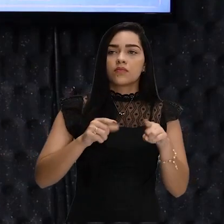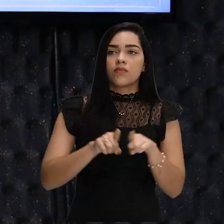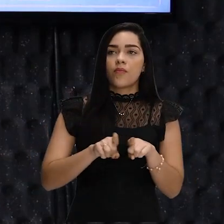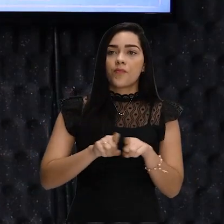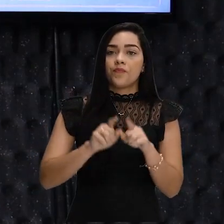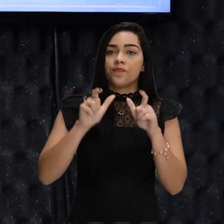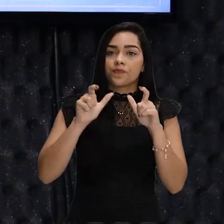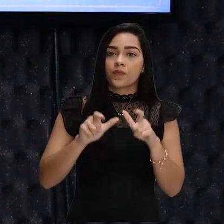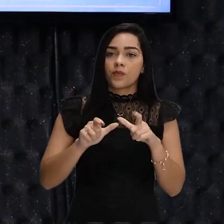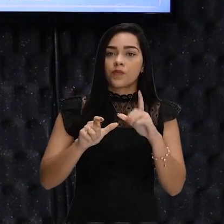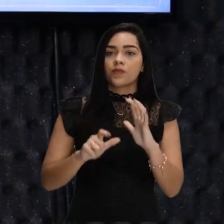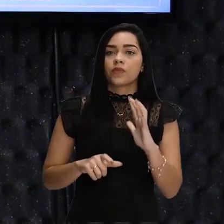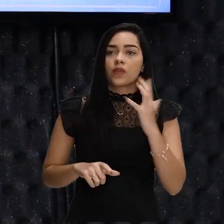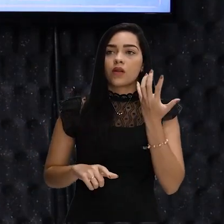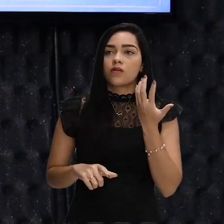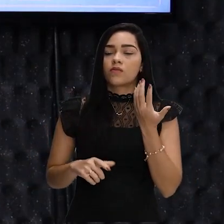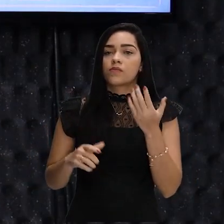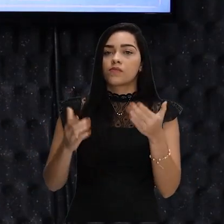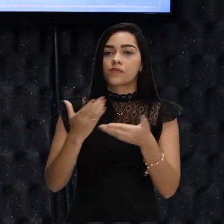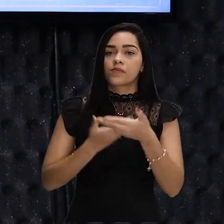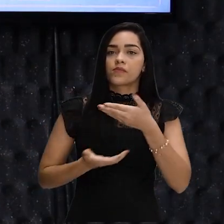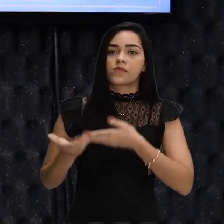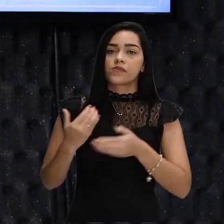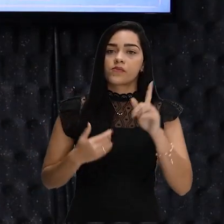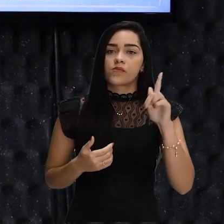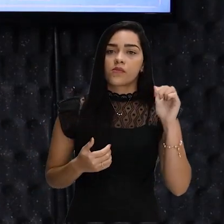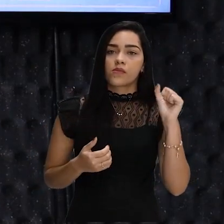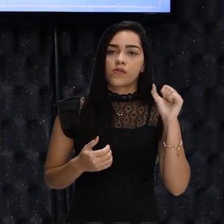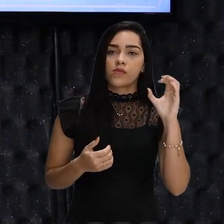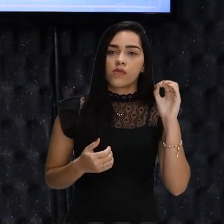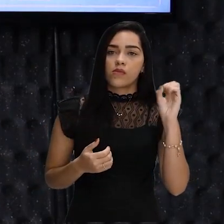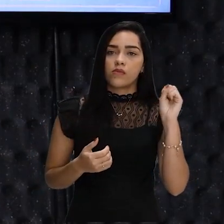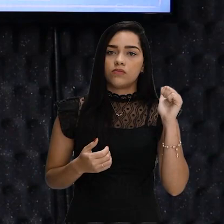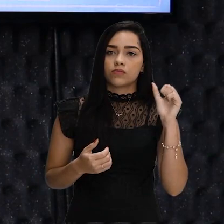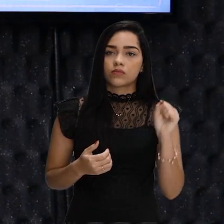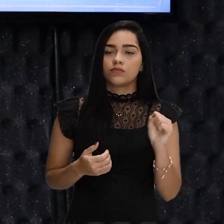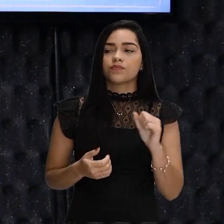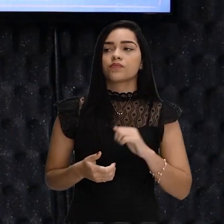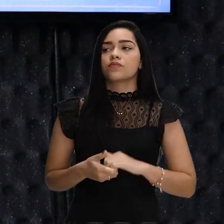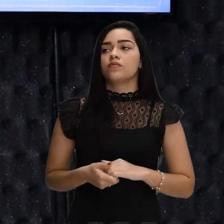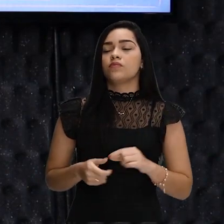os locais onde acontecem as trocas gasosas nos pulmões,